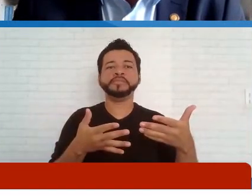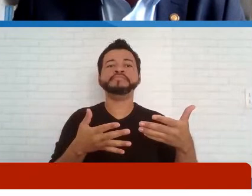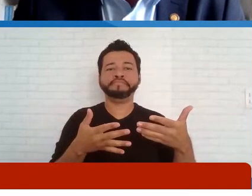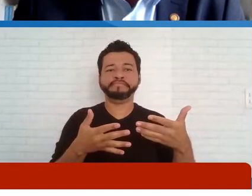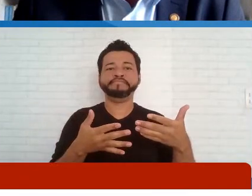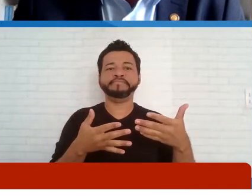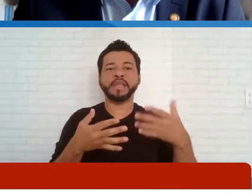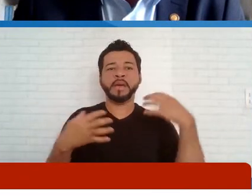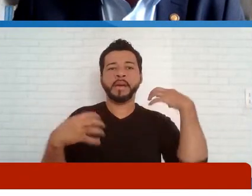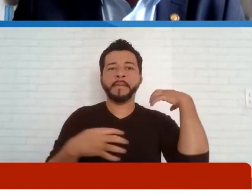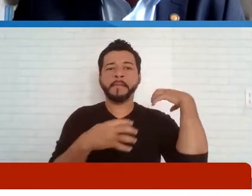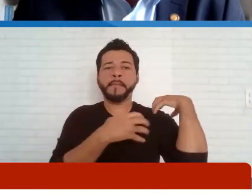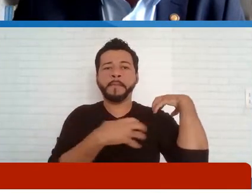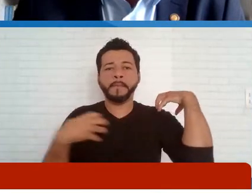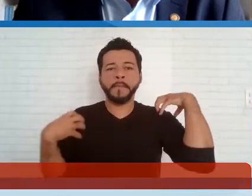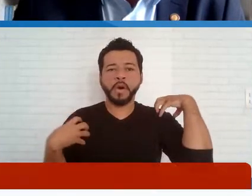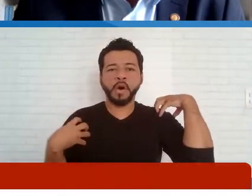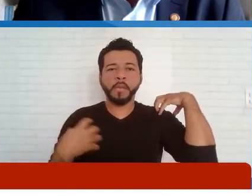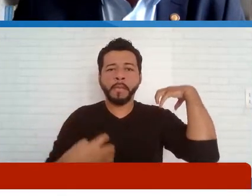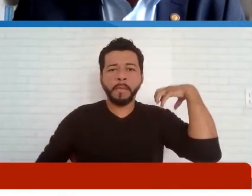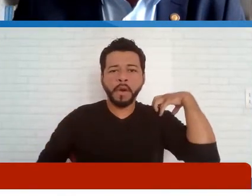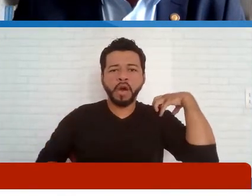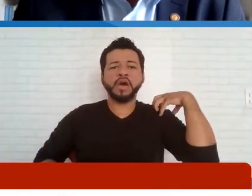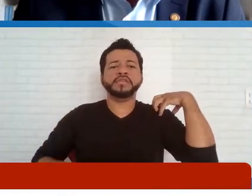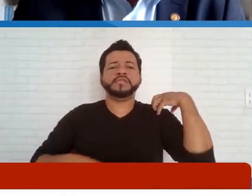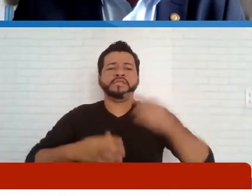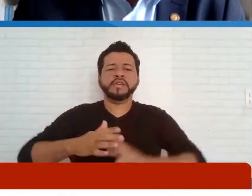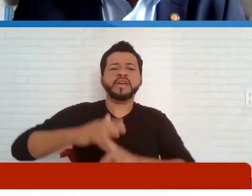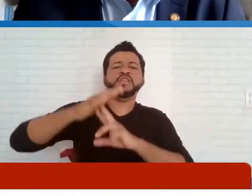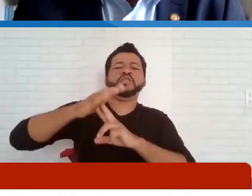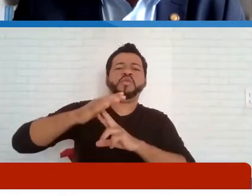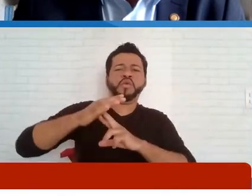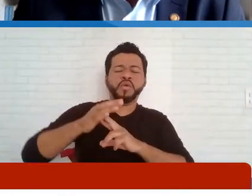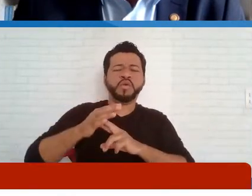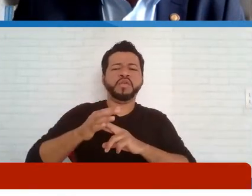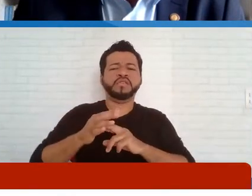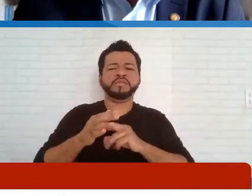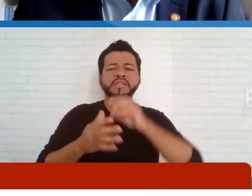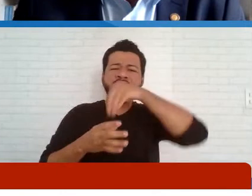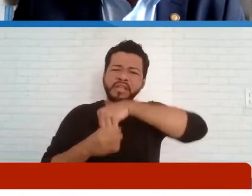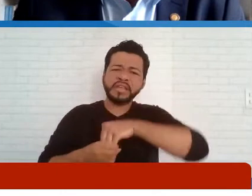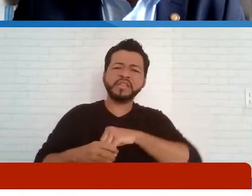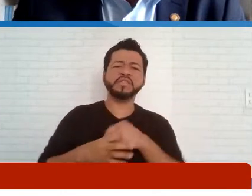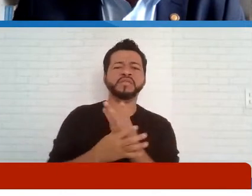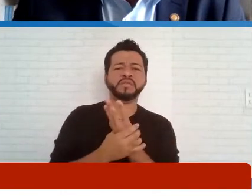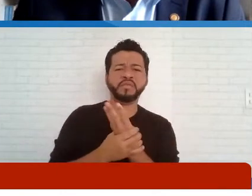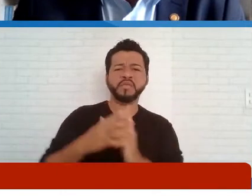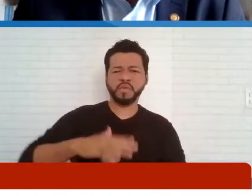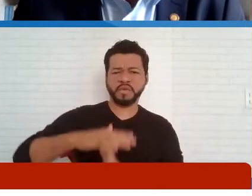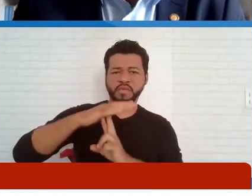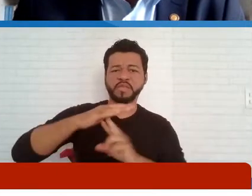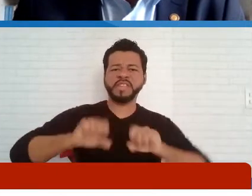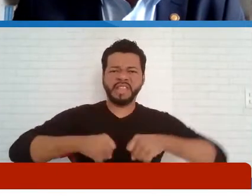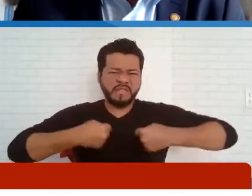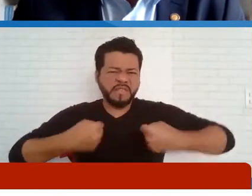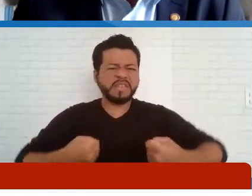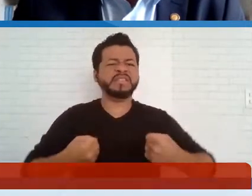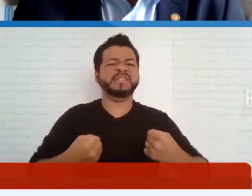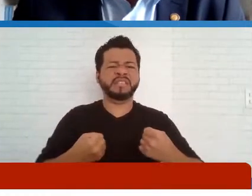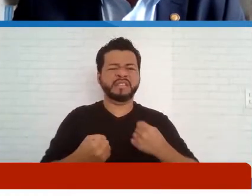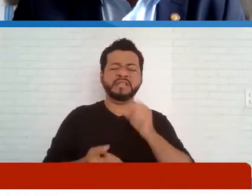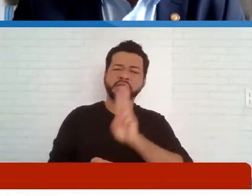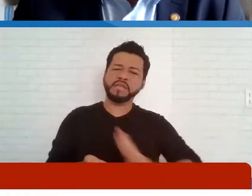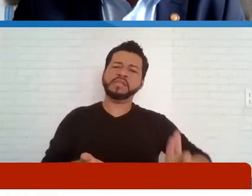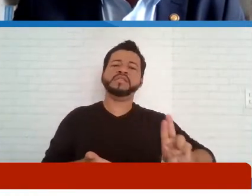vão representar esse anseio de defesa e manutenção da universidade pública, com